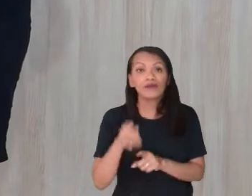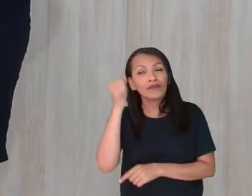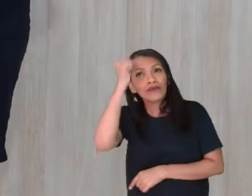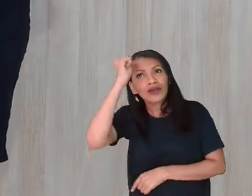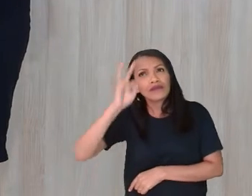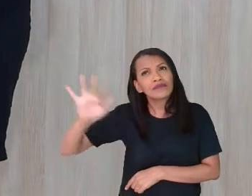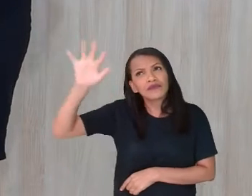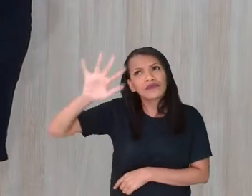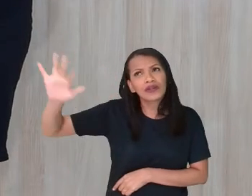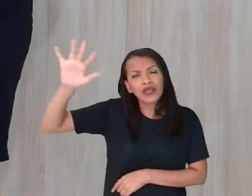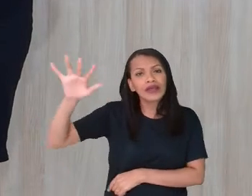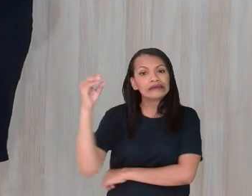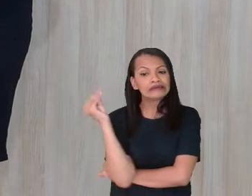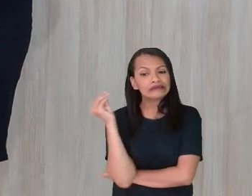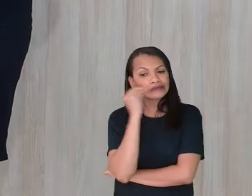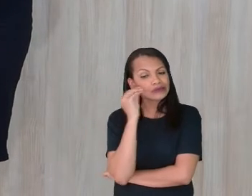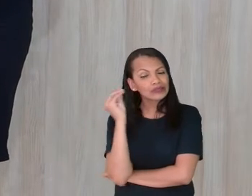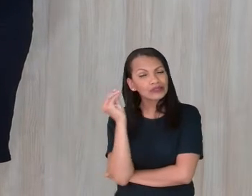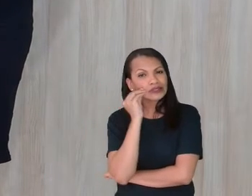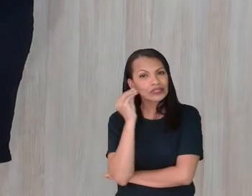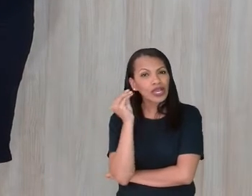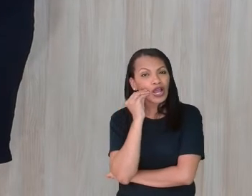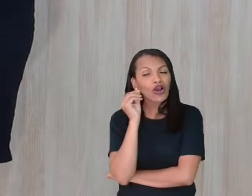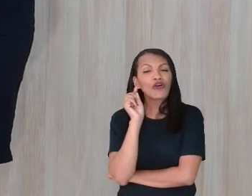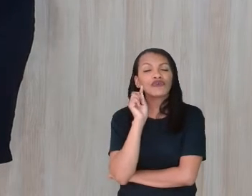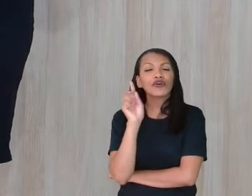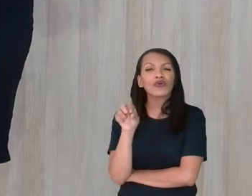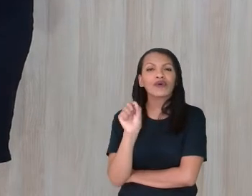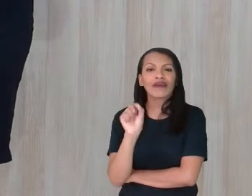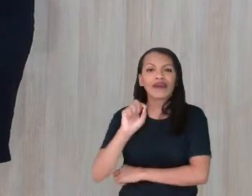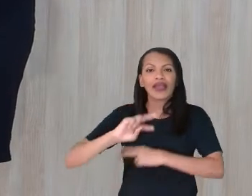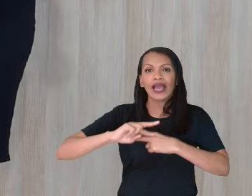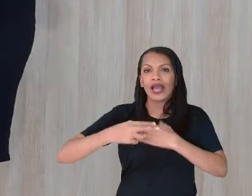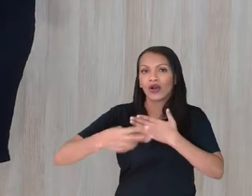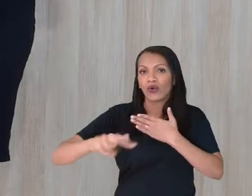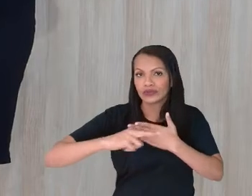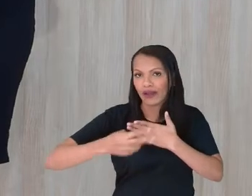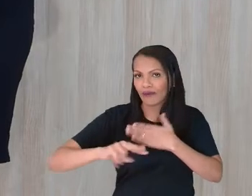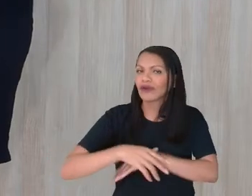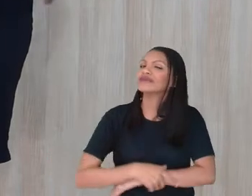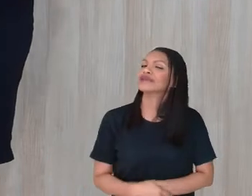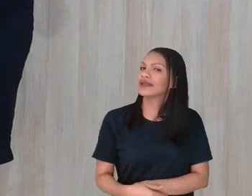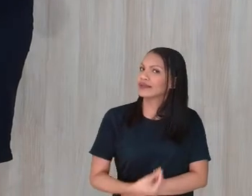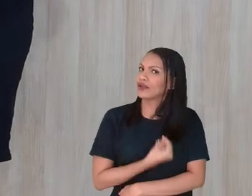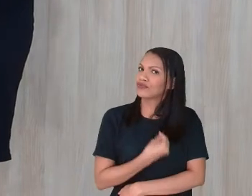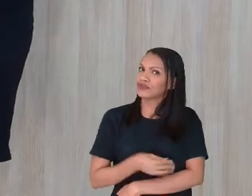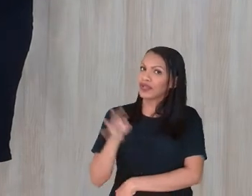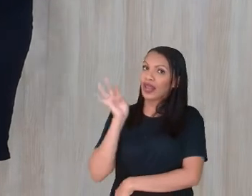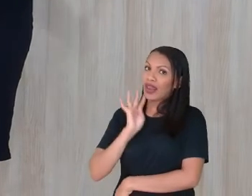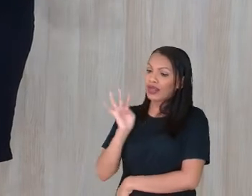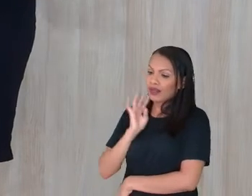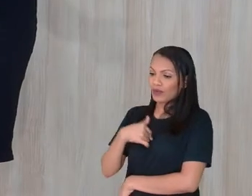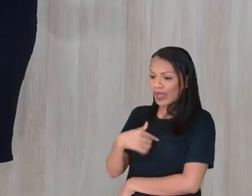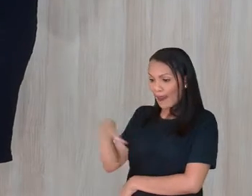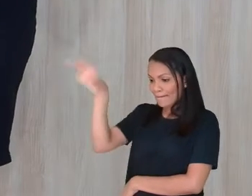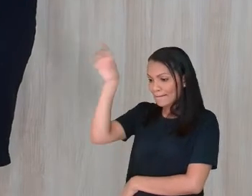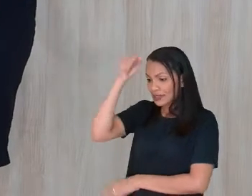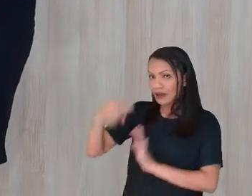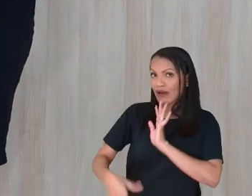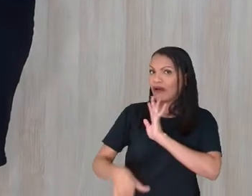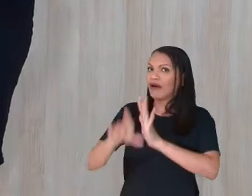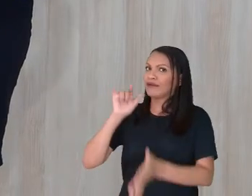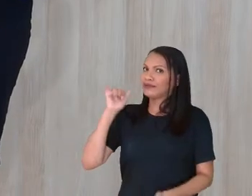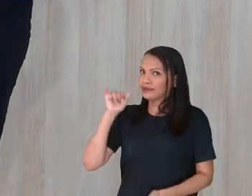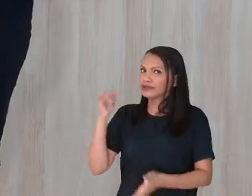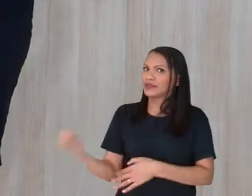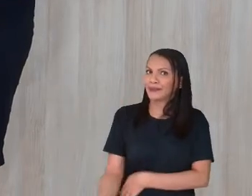consegue testar as consequências, né? Enquanto que na vida é mais legal quando a gente aprende antes de fazer. Embora, ainda assim,